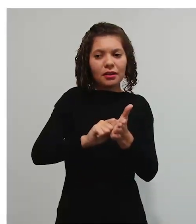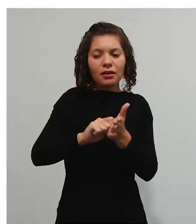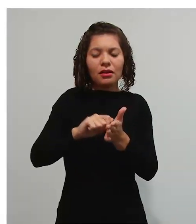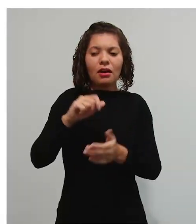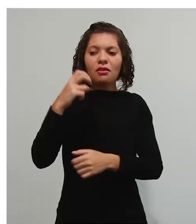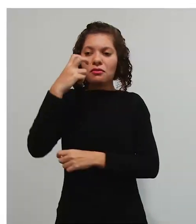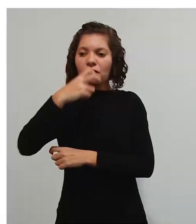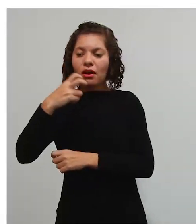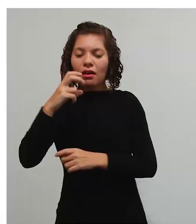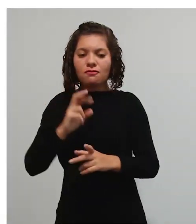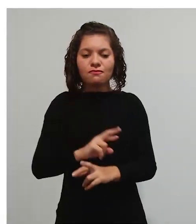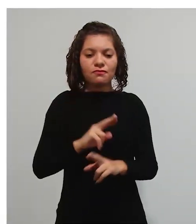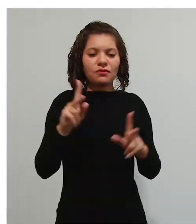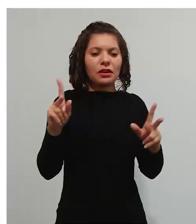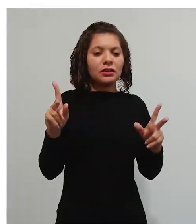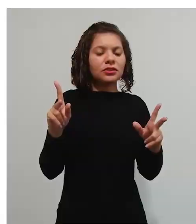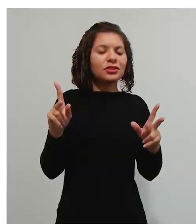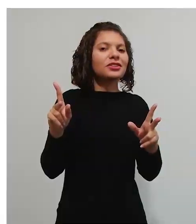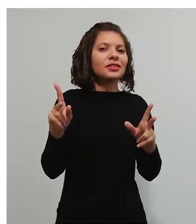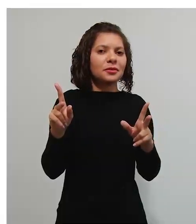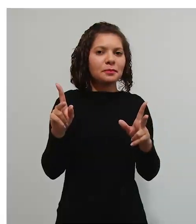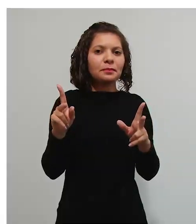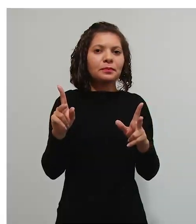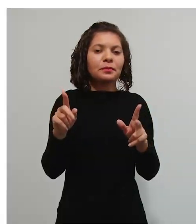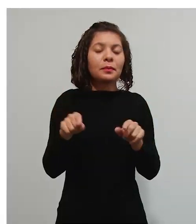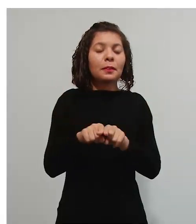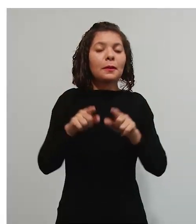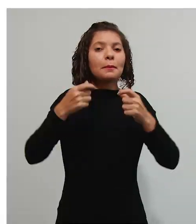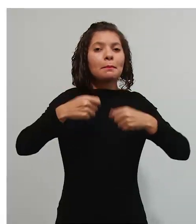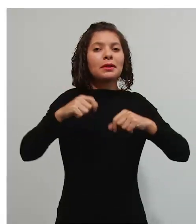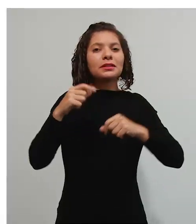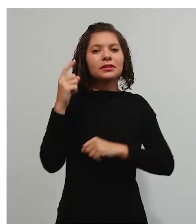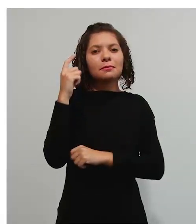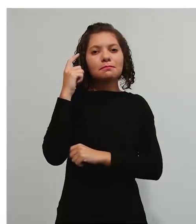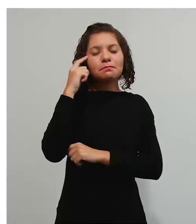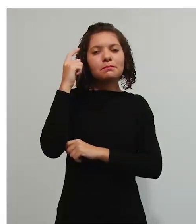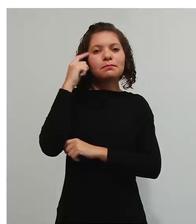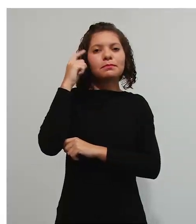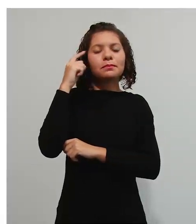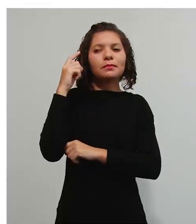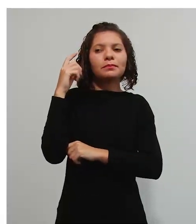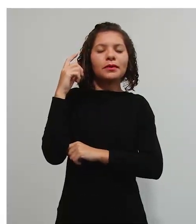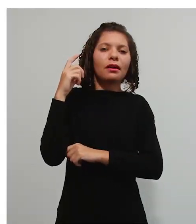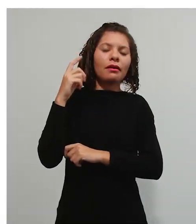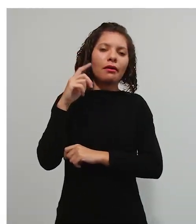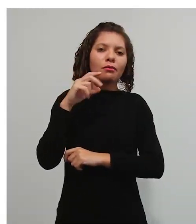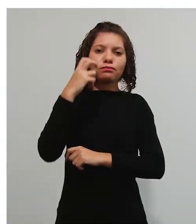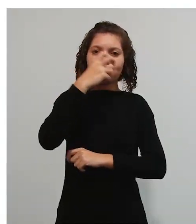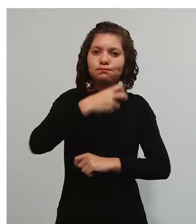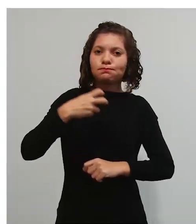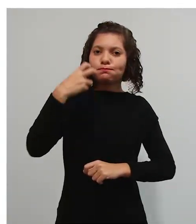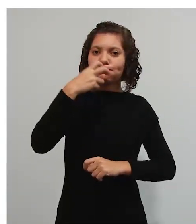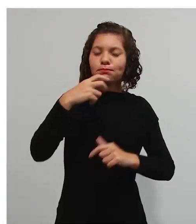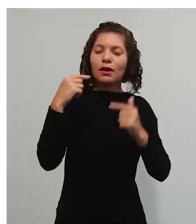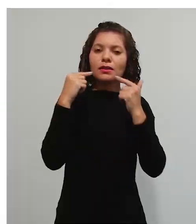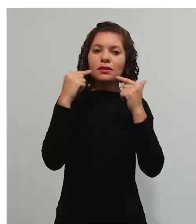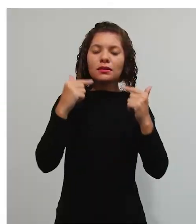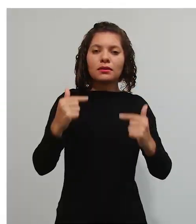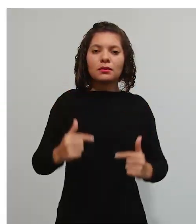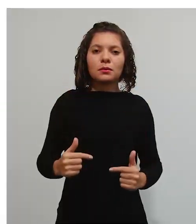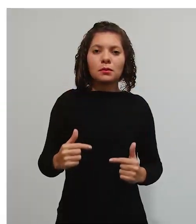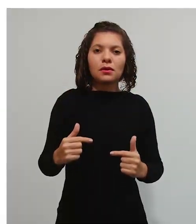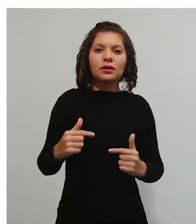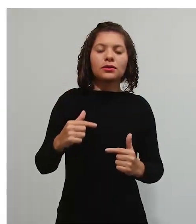É necessário preocupar-se com a constituição de um discurso, entendido aqui como um ato de linguagem